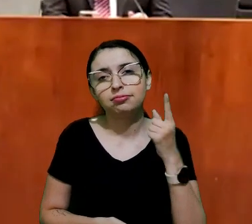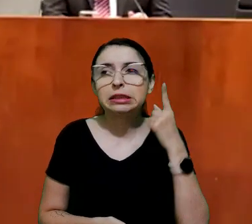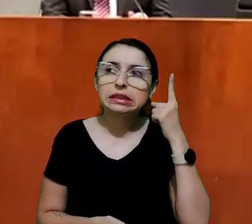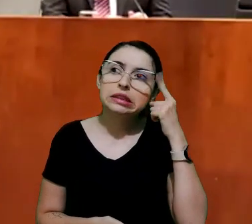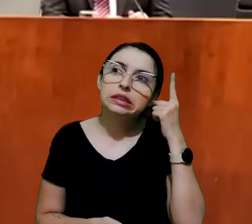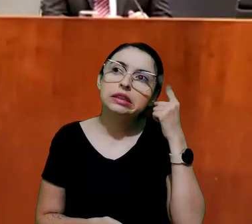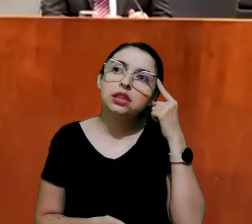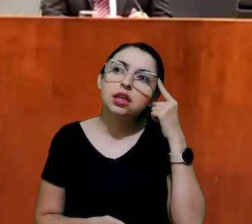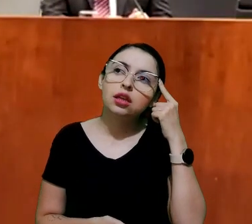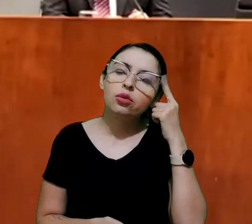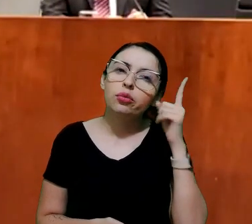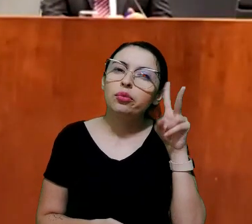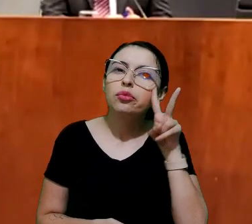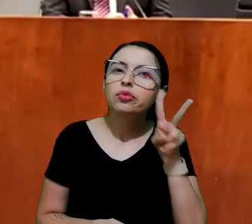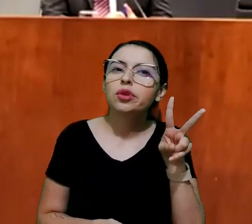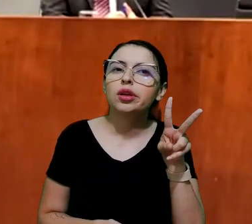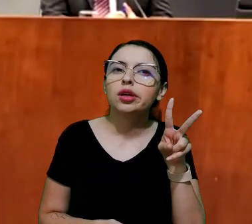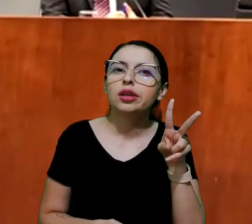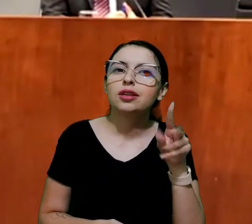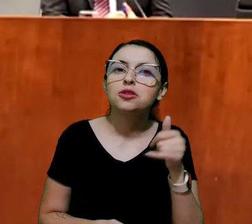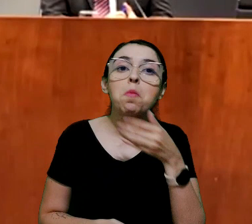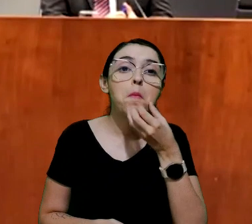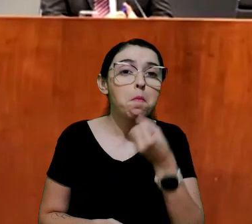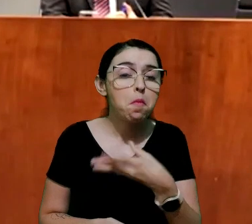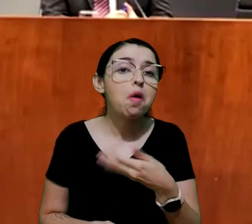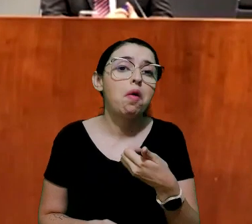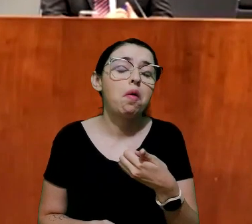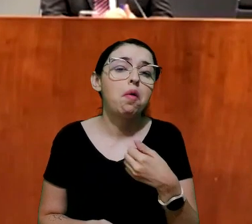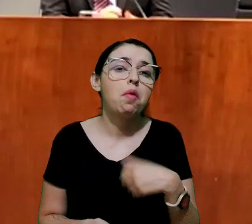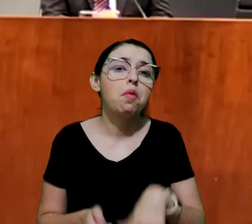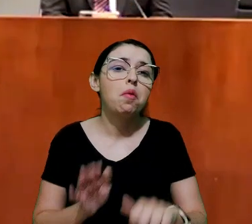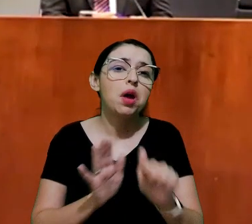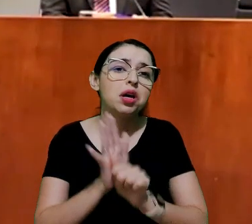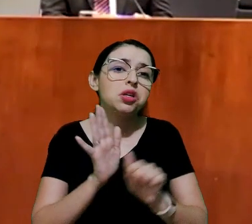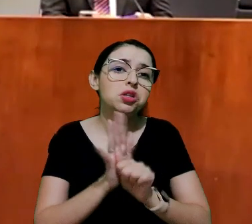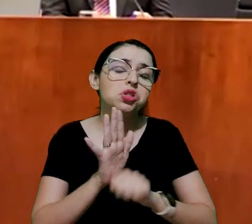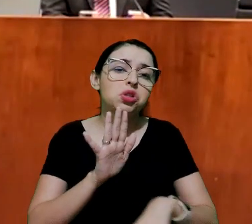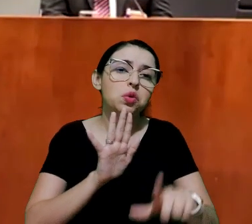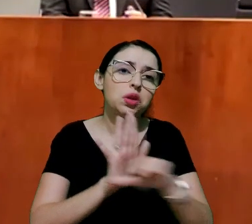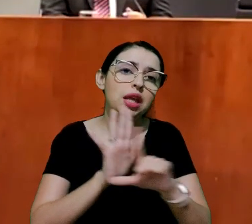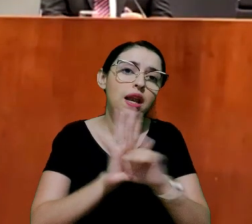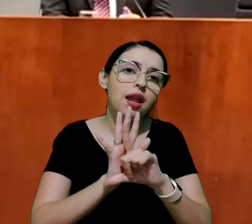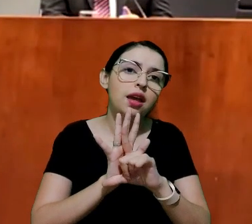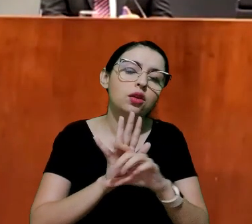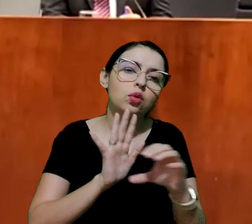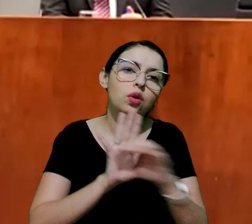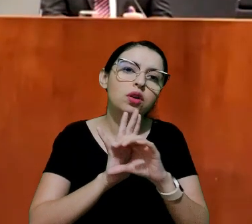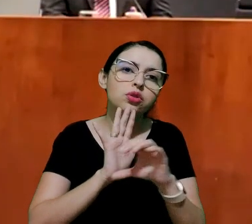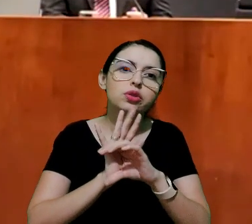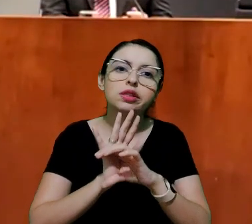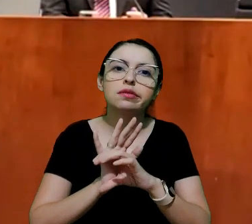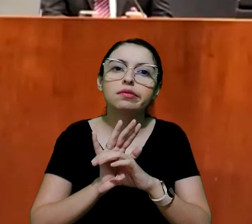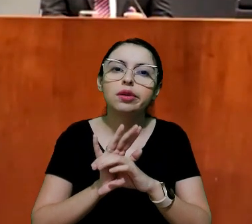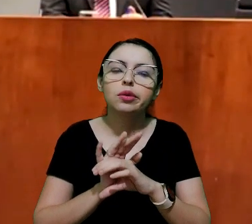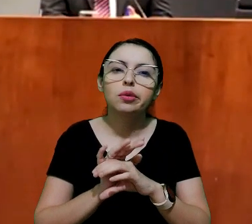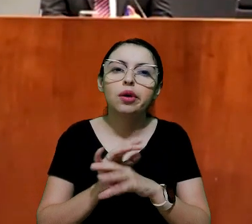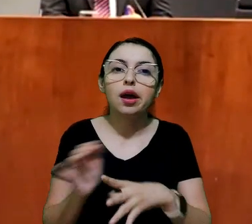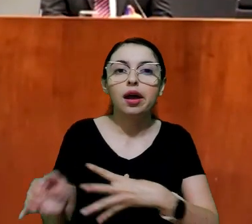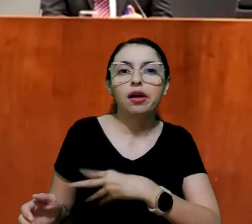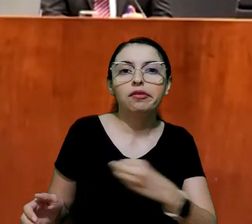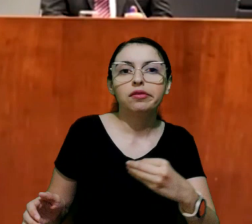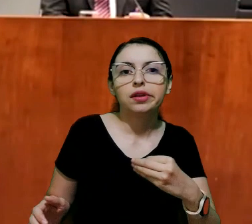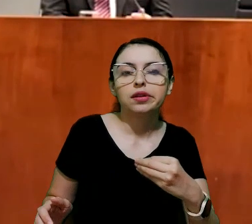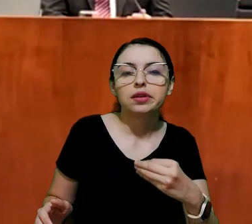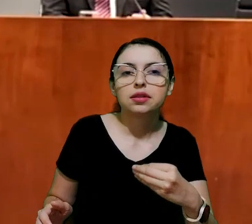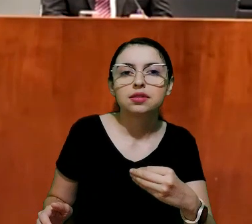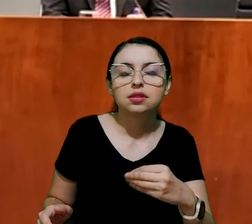Evidentemente, eu vejo com muito bons olhos o artigo de lei no Código Civil que disse que a filiação